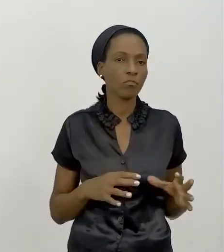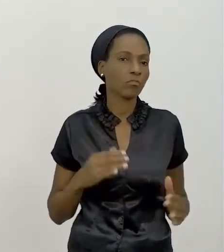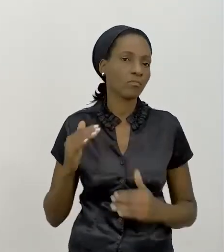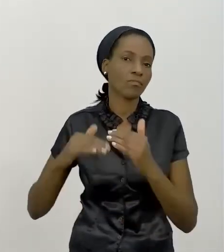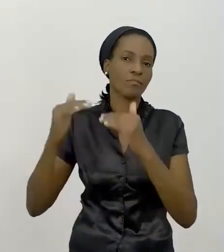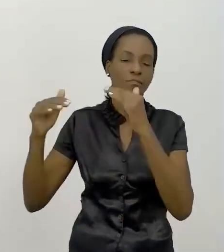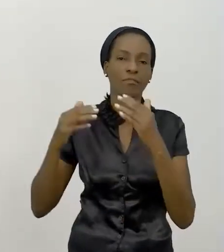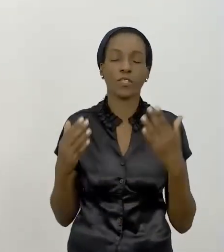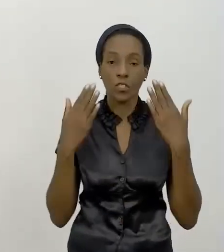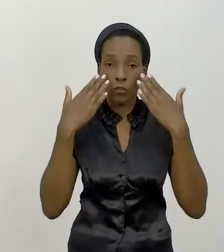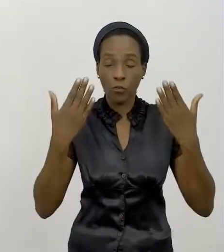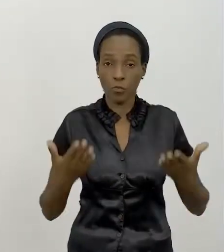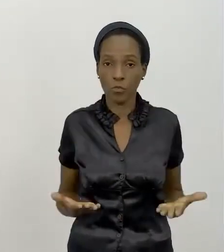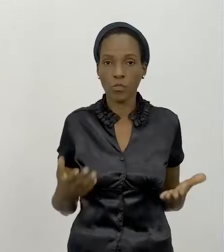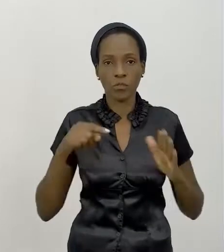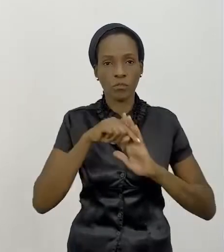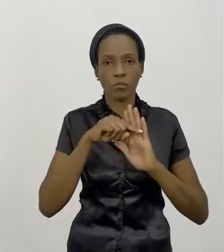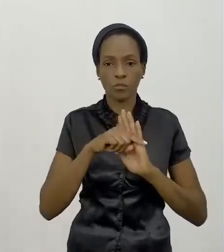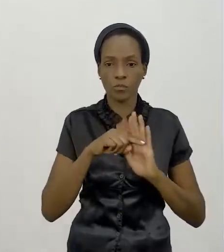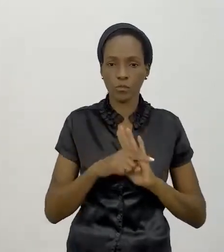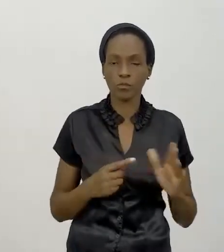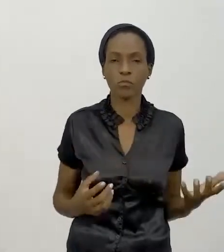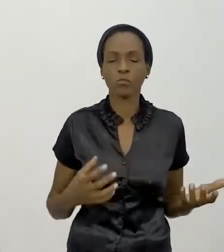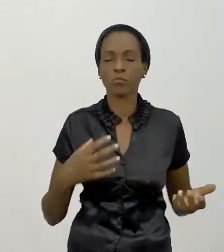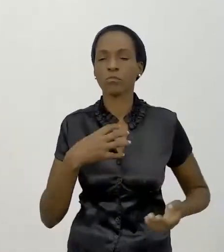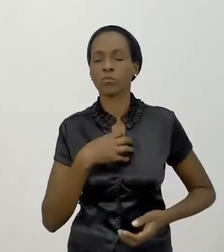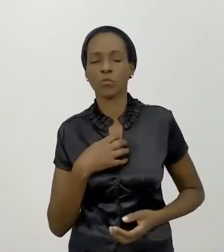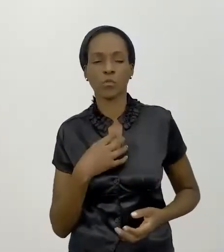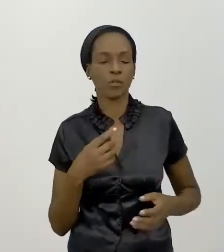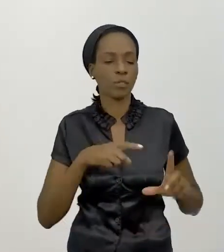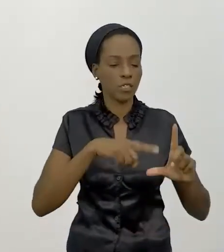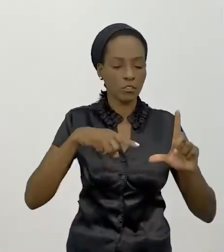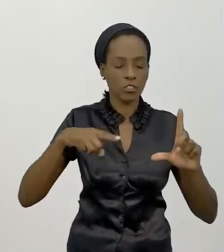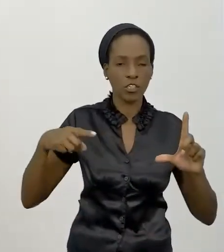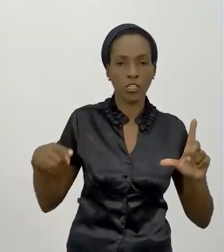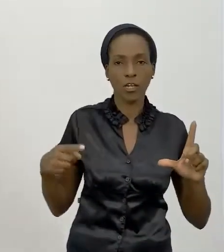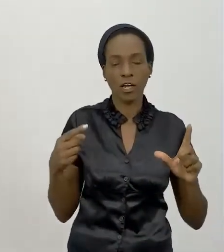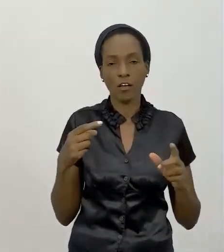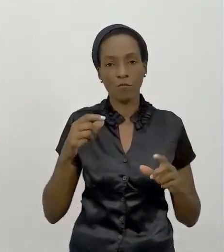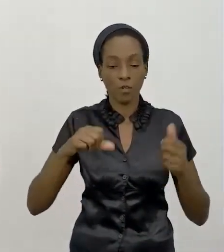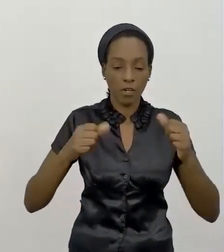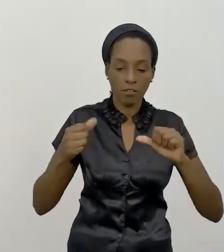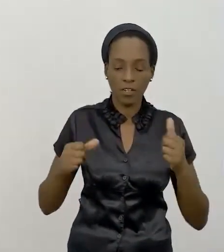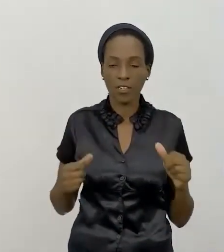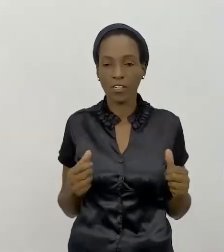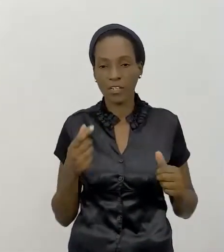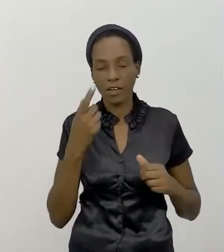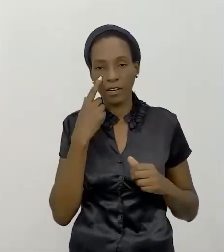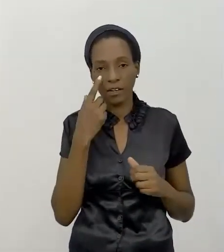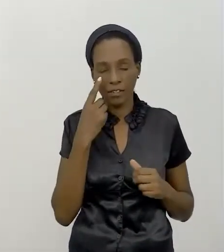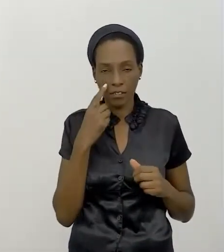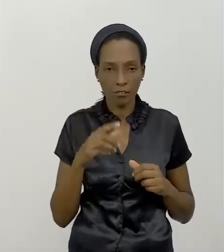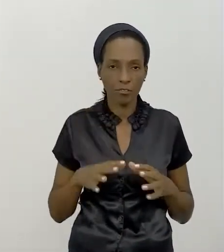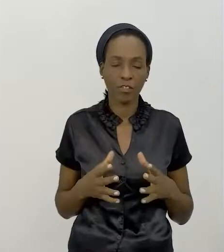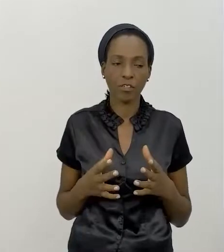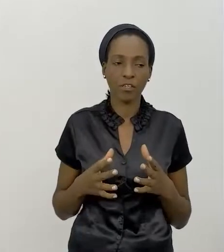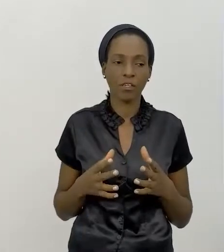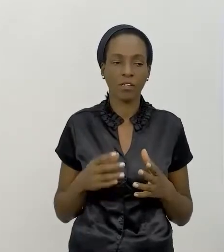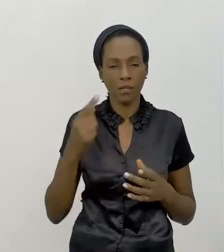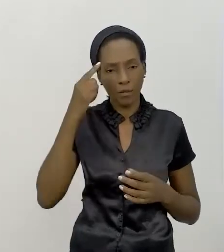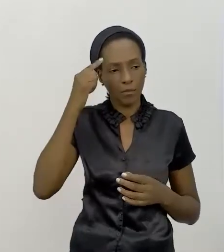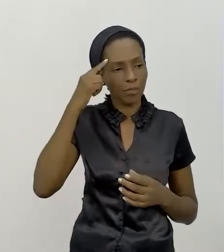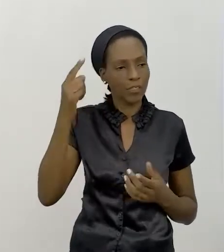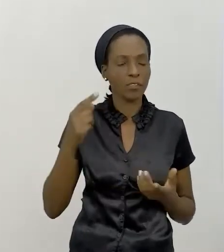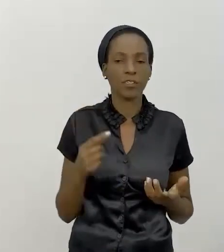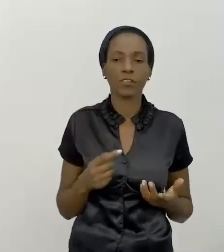vocês mais um estudo aí de comportamento, de gráfico para a gente estudar, para a gente generalizar aí, a partir daí de